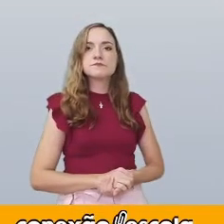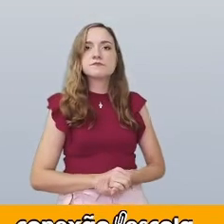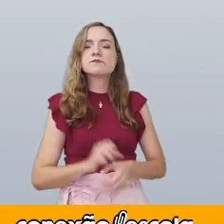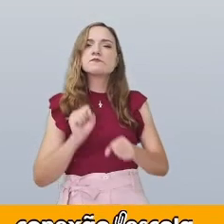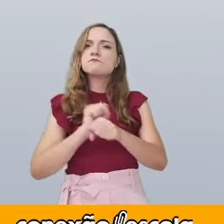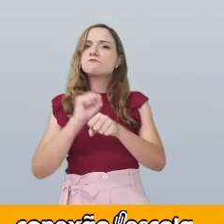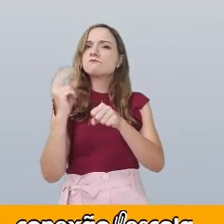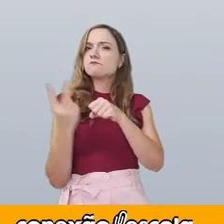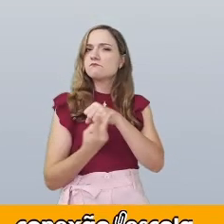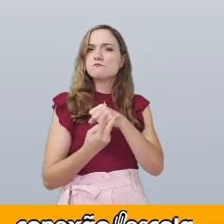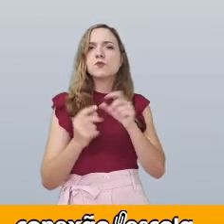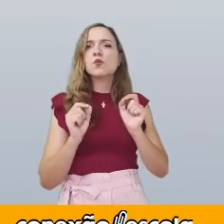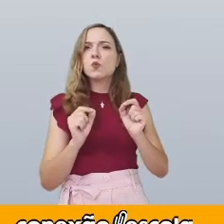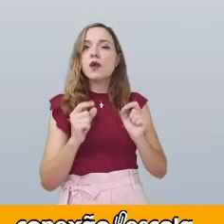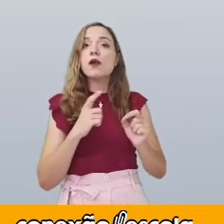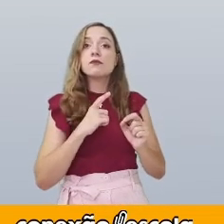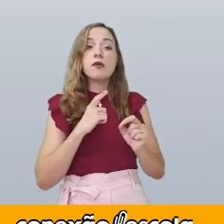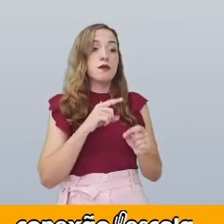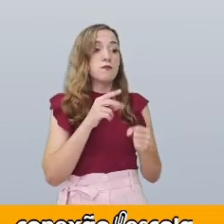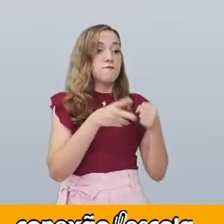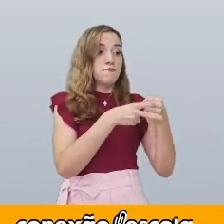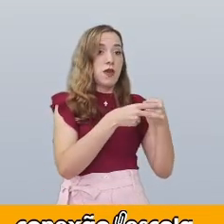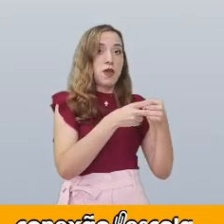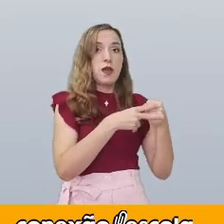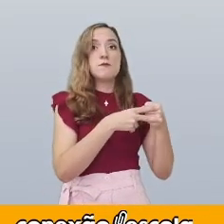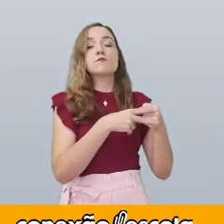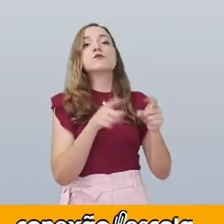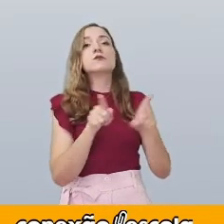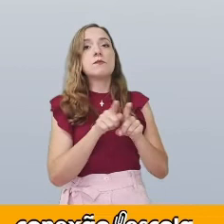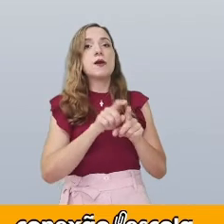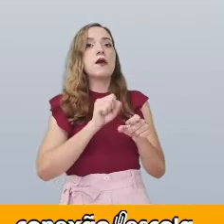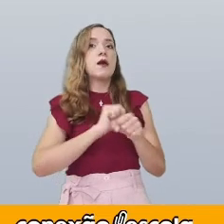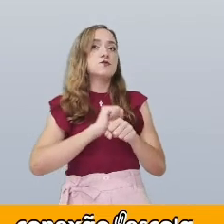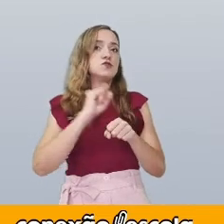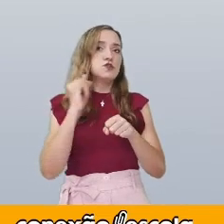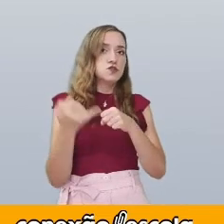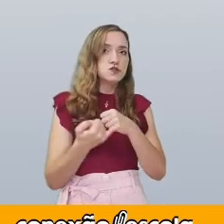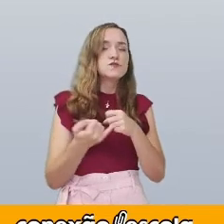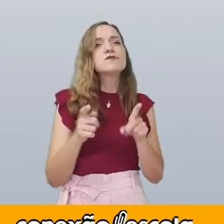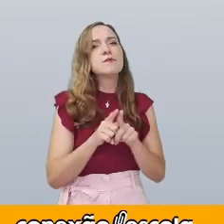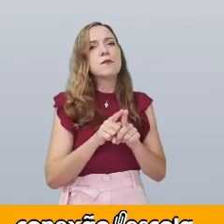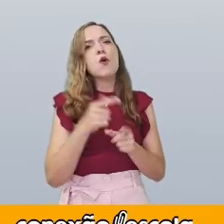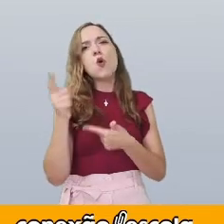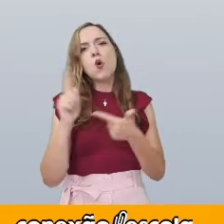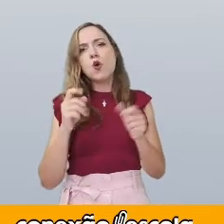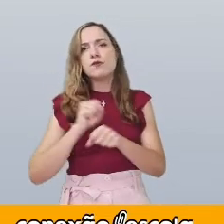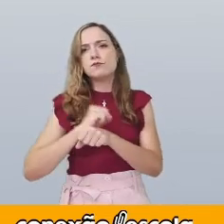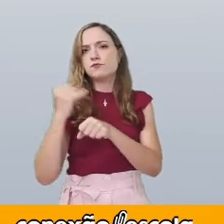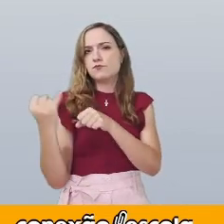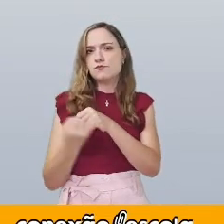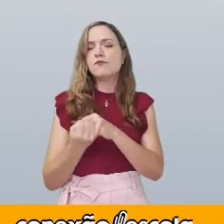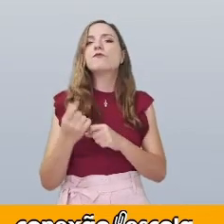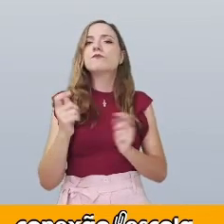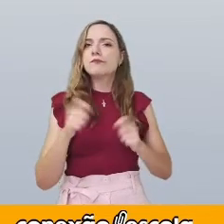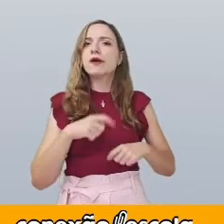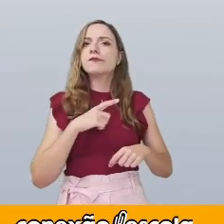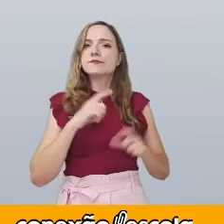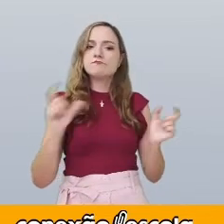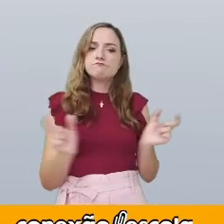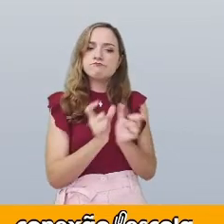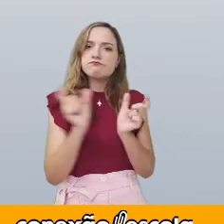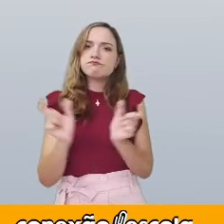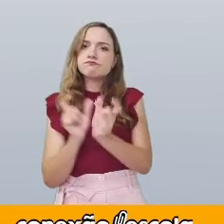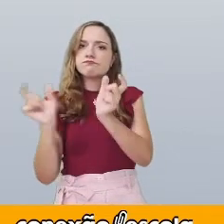ele acompanha o verbo, o adjetivo e até mesmo outros adjetivos. E ele também pode